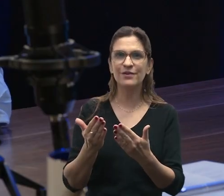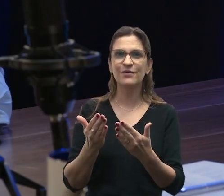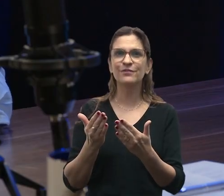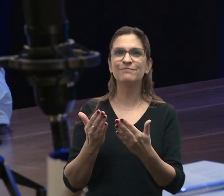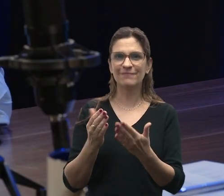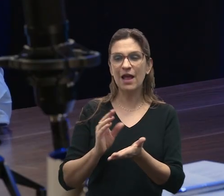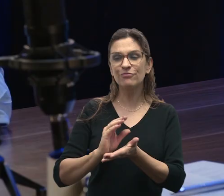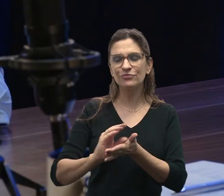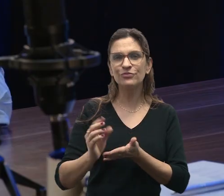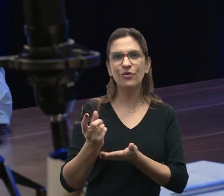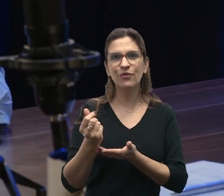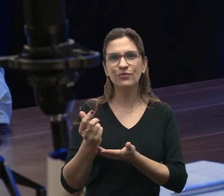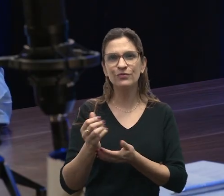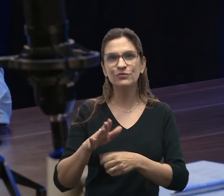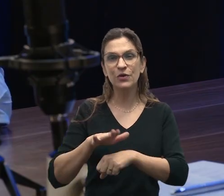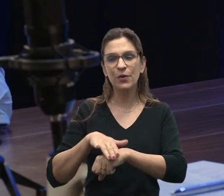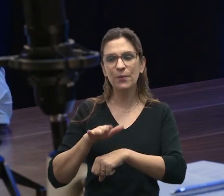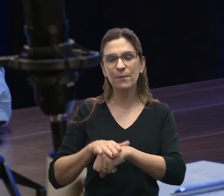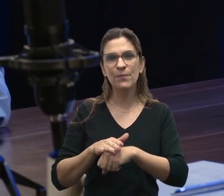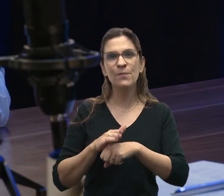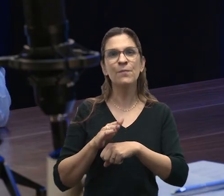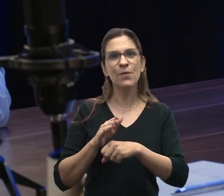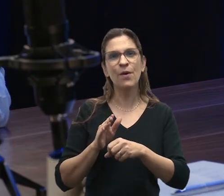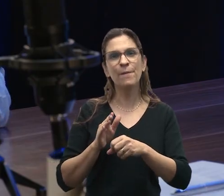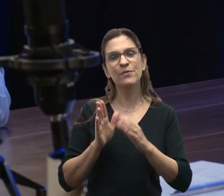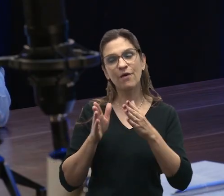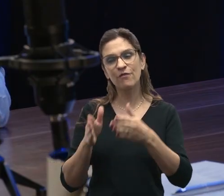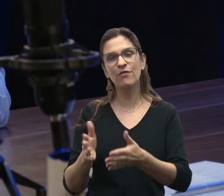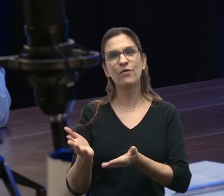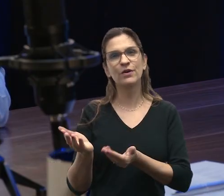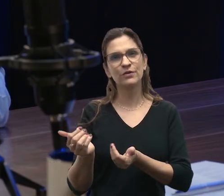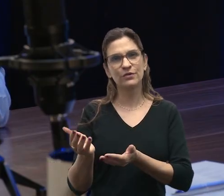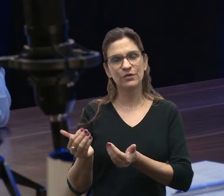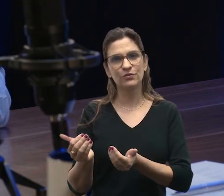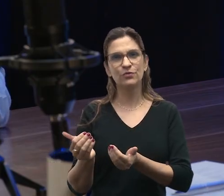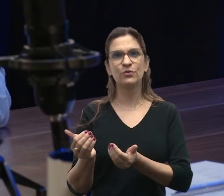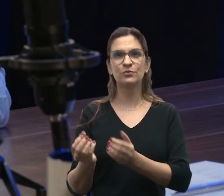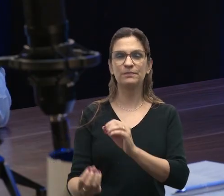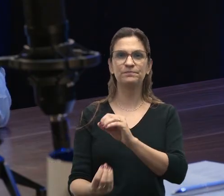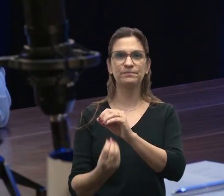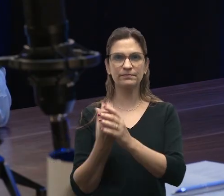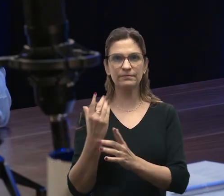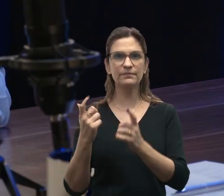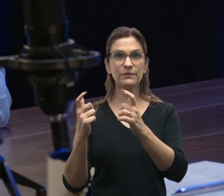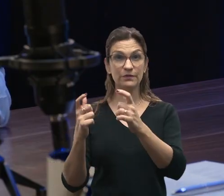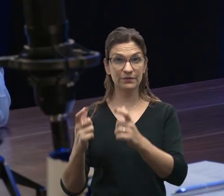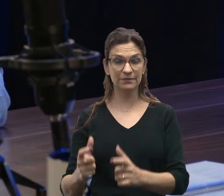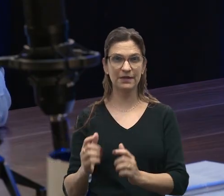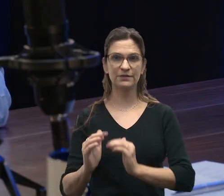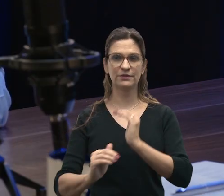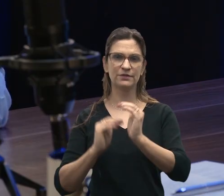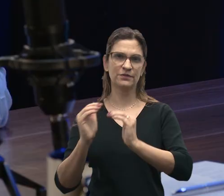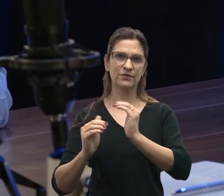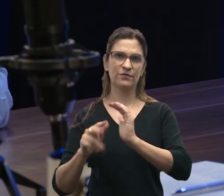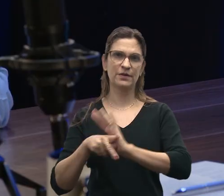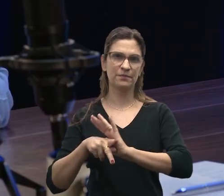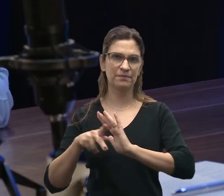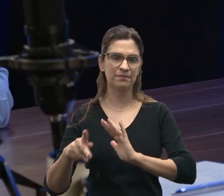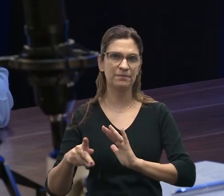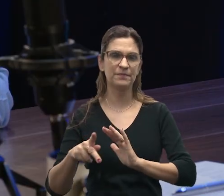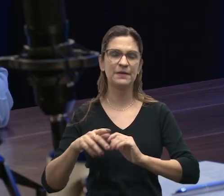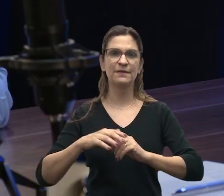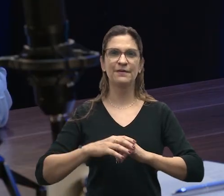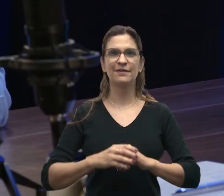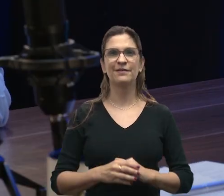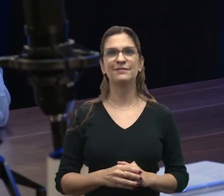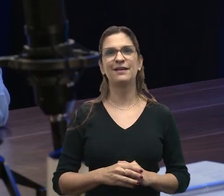gente precisa de emenda para a juventude para ter o espaço de desenvolvimento pessoal, enfim, né? Então, essas foram as